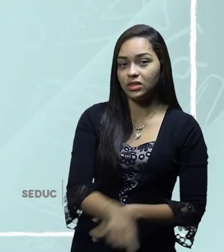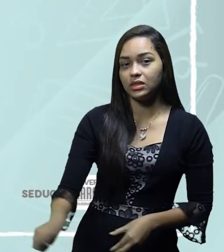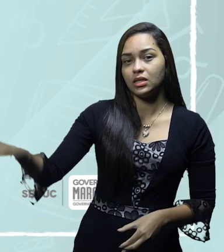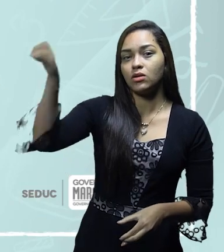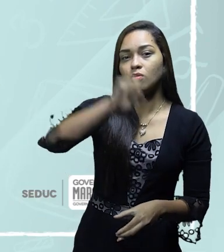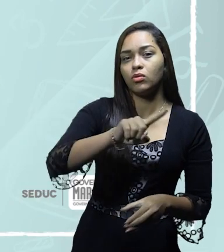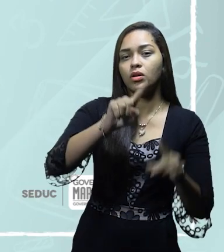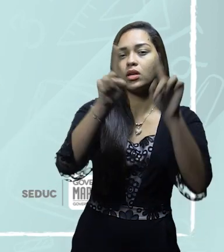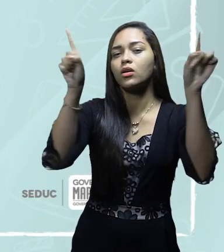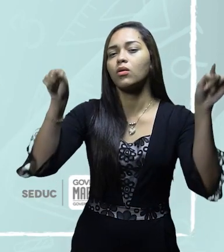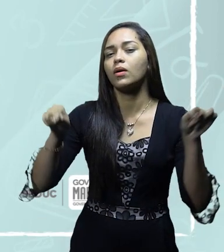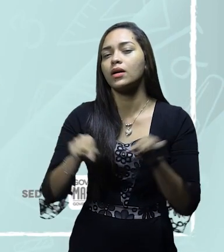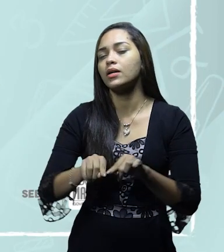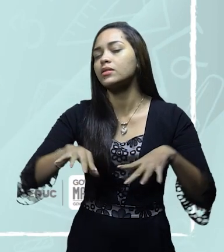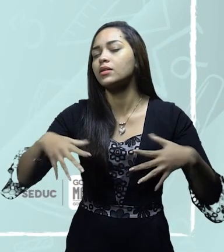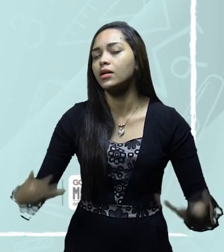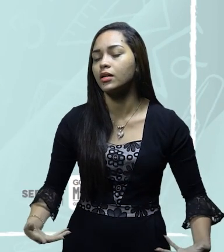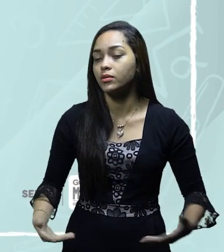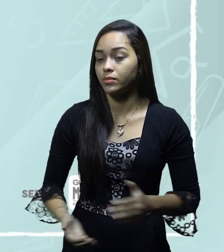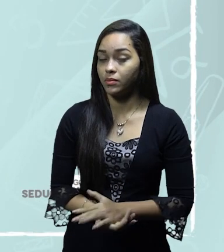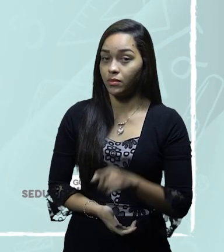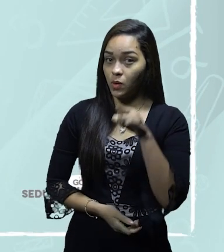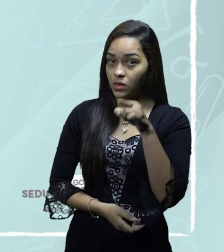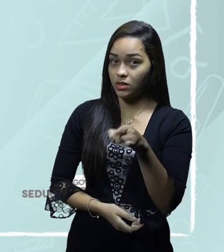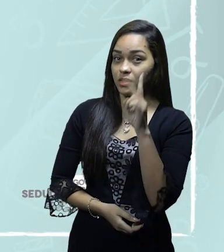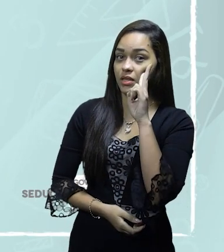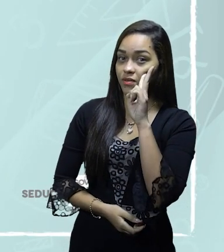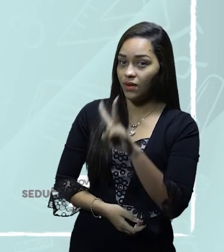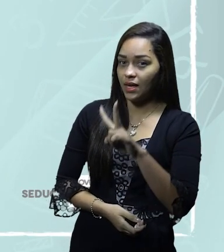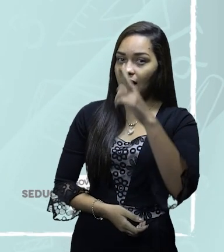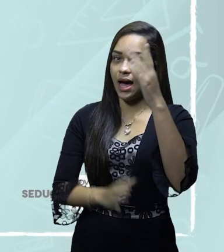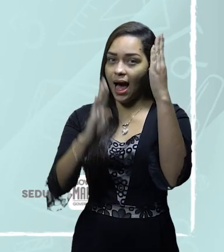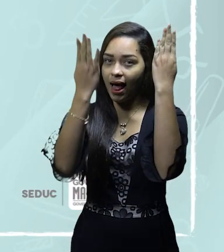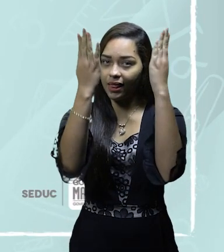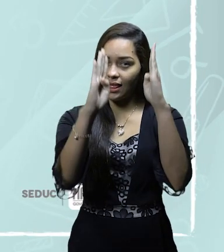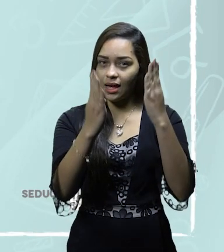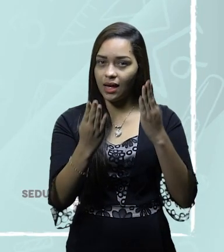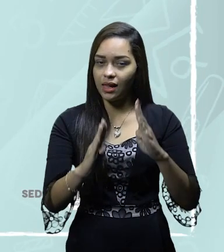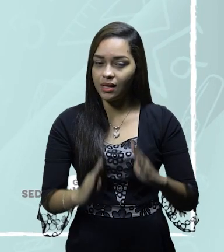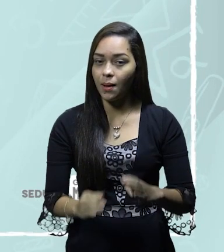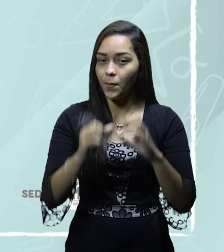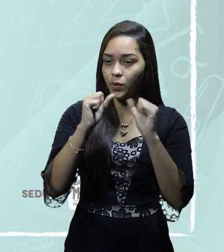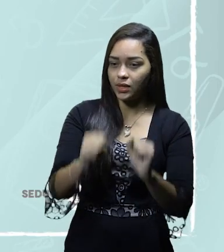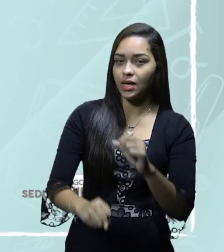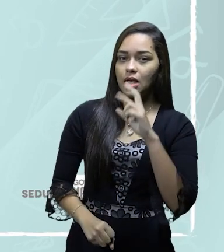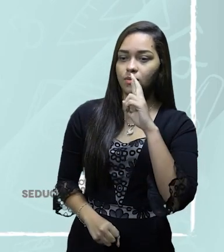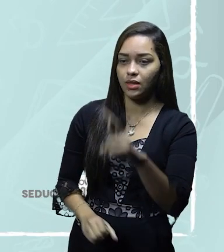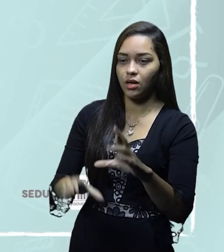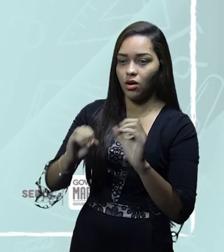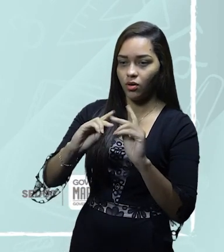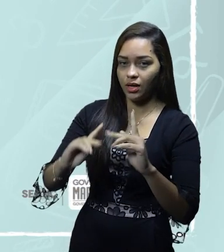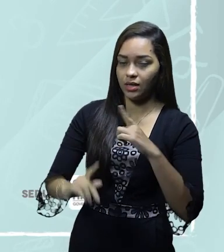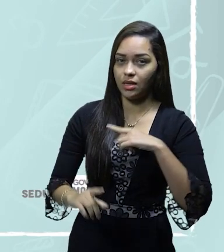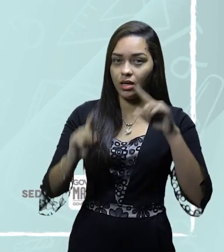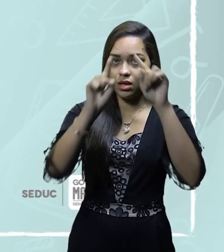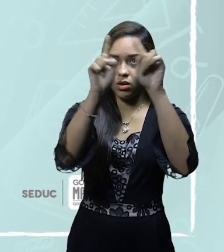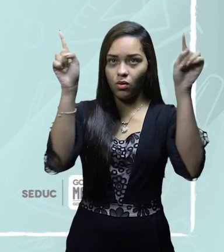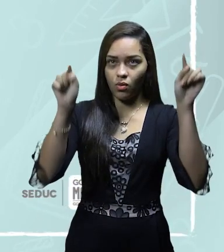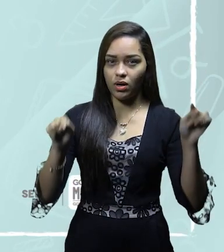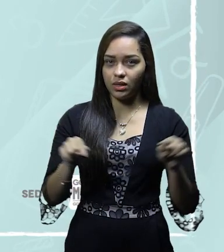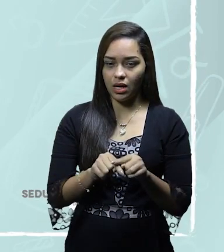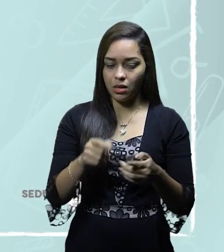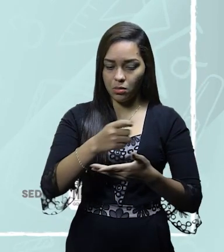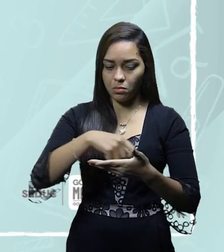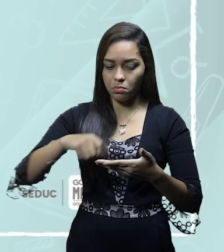do círculo e do quadrado. Eu vou voltar aqui para você ver, analisar, para poder responder. Olha só, que a gente tem um quadrado, tem uns